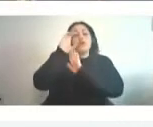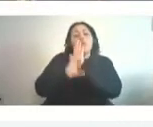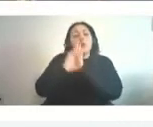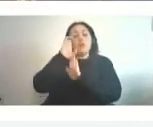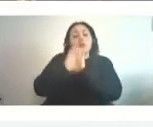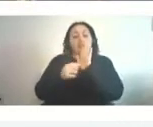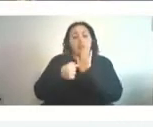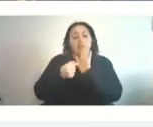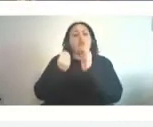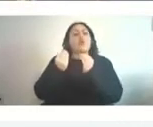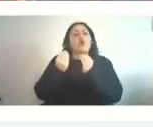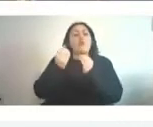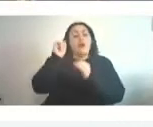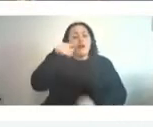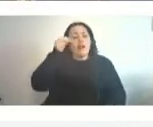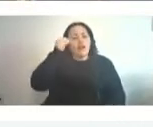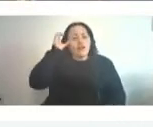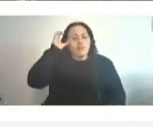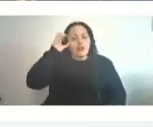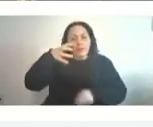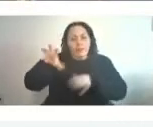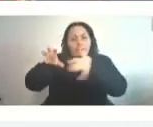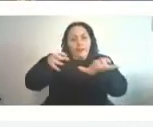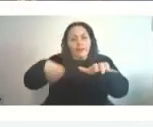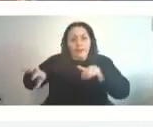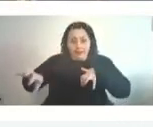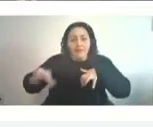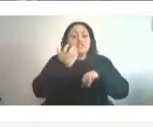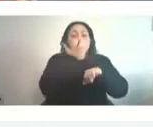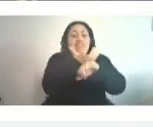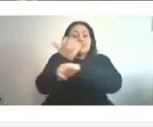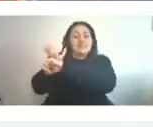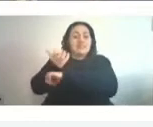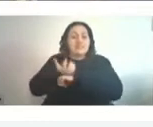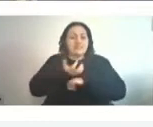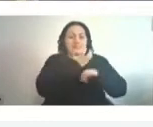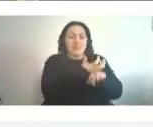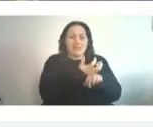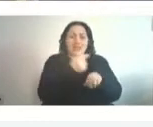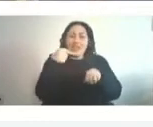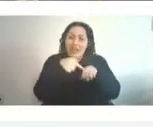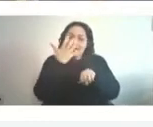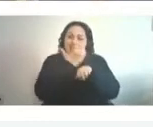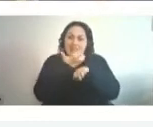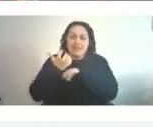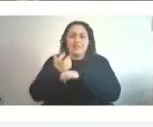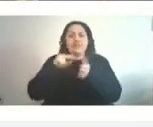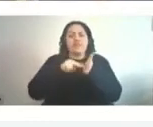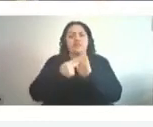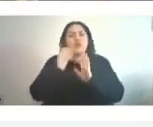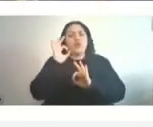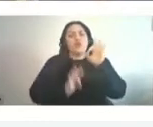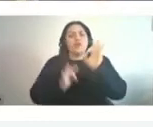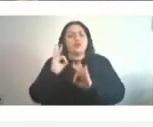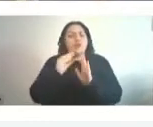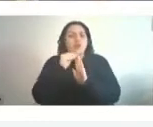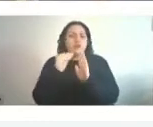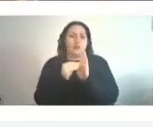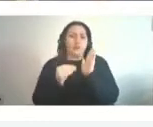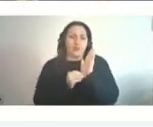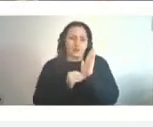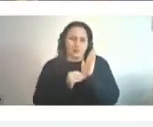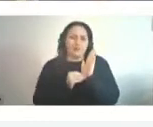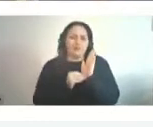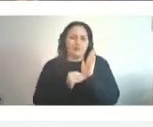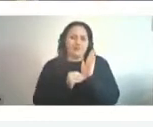em disciplinas. As disciplinas assumiram a condição de organizar os conteúdos numa perspectiva de